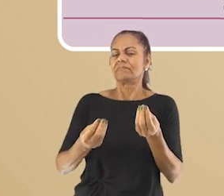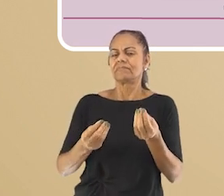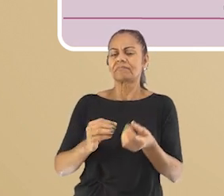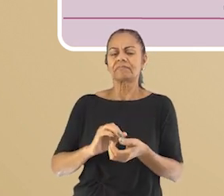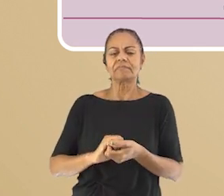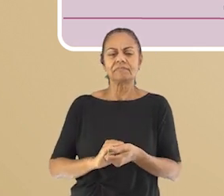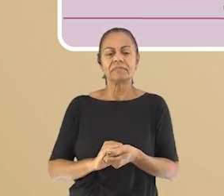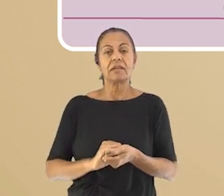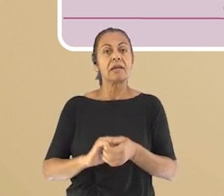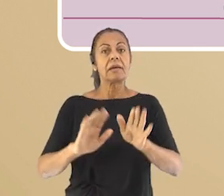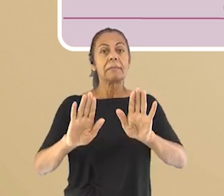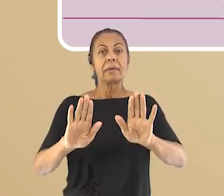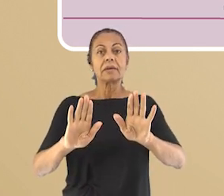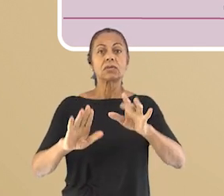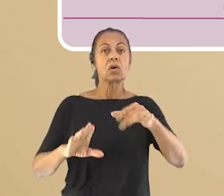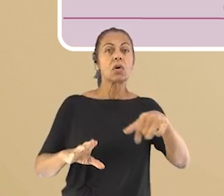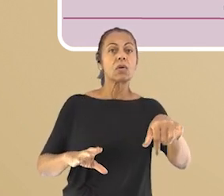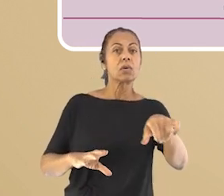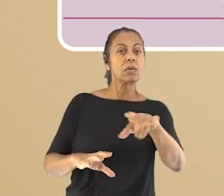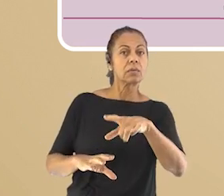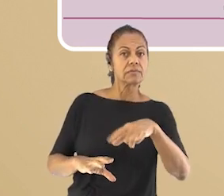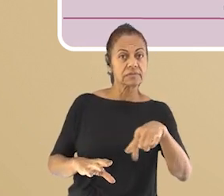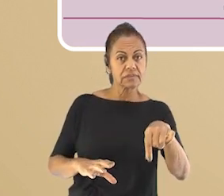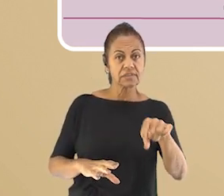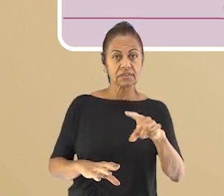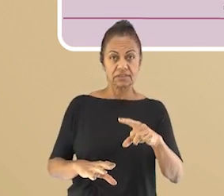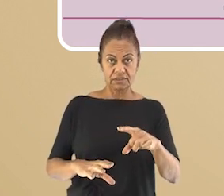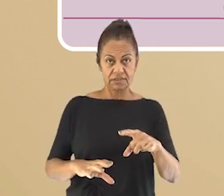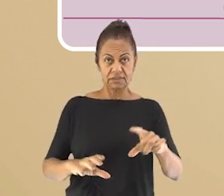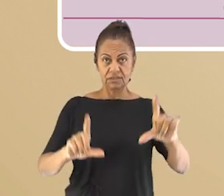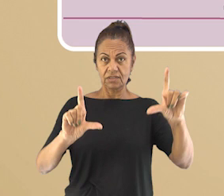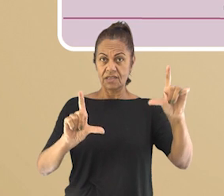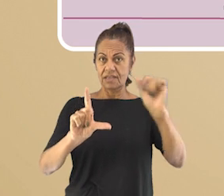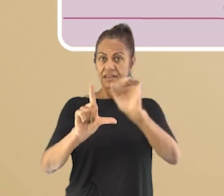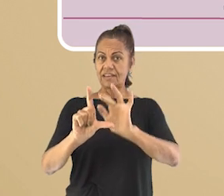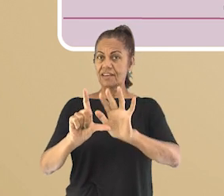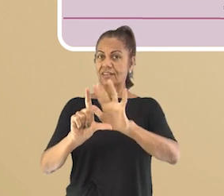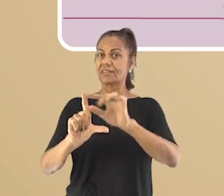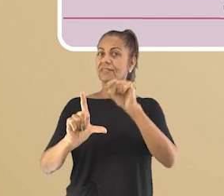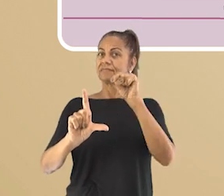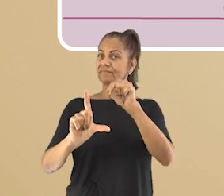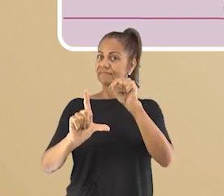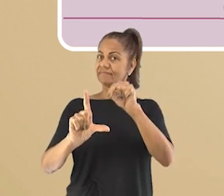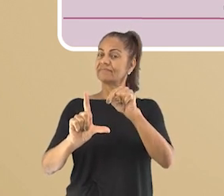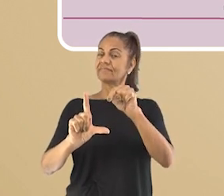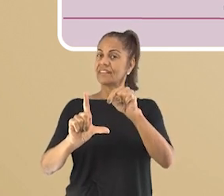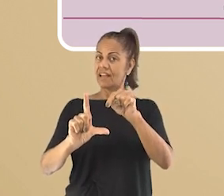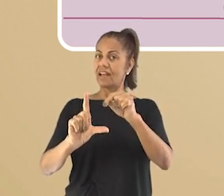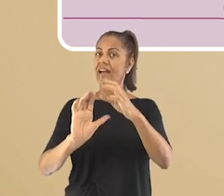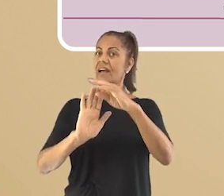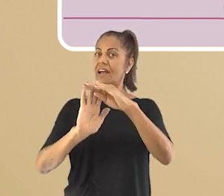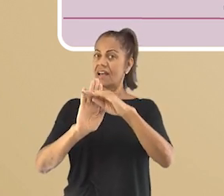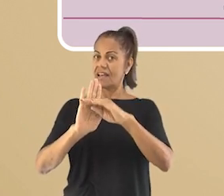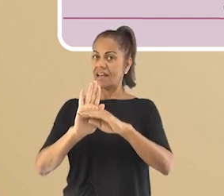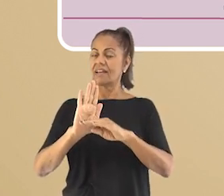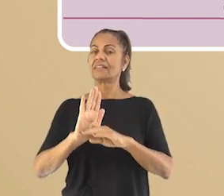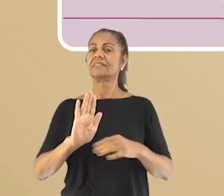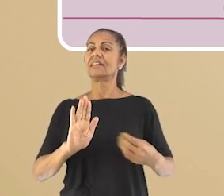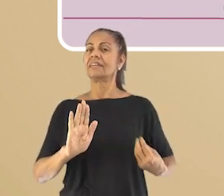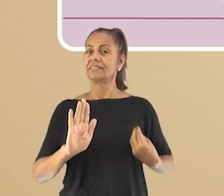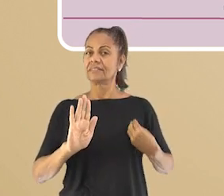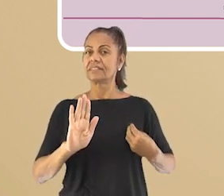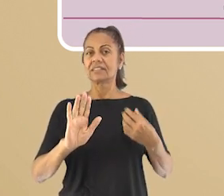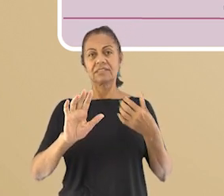Mas, pessoal, não se esqueçam de apontar a câmera do seu celular para o QR Code que aparece na tela para acessar a lista